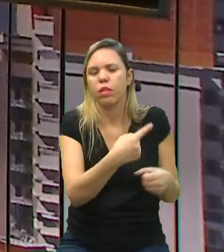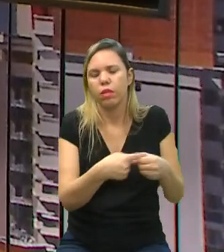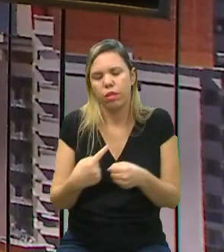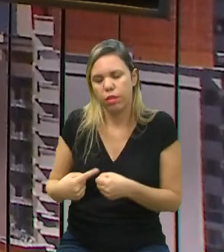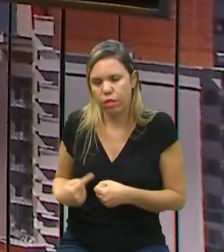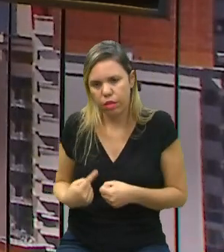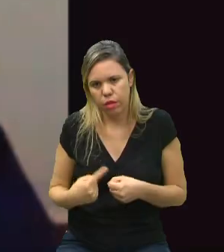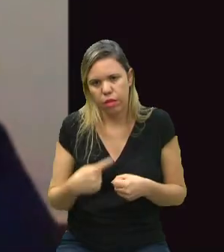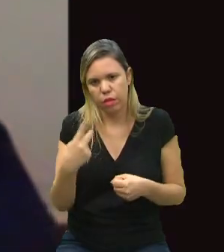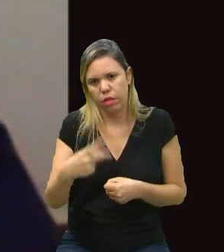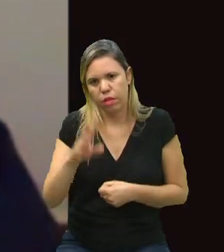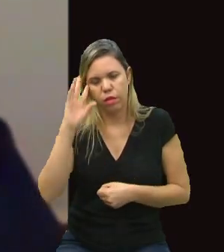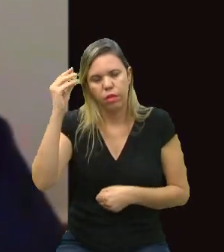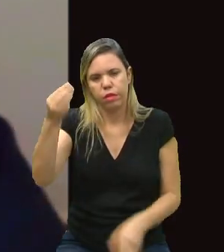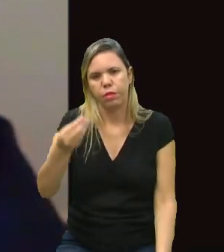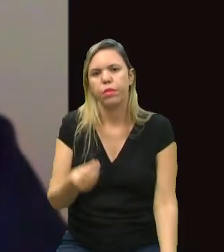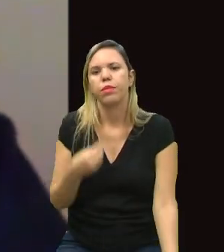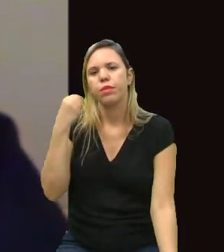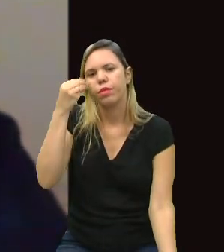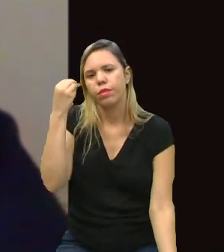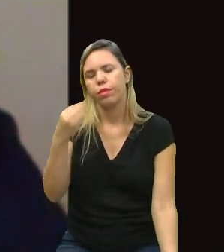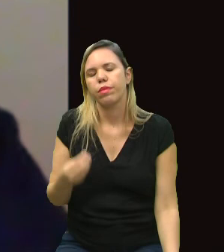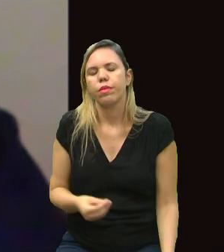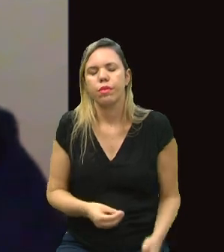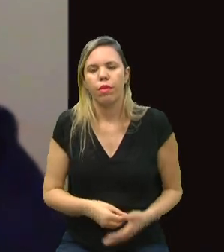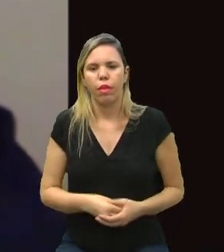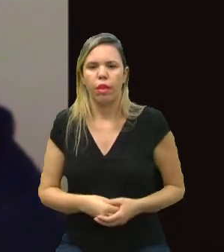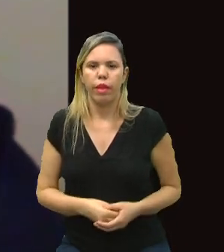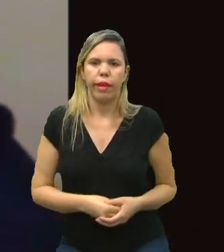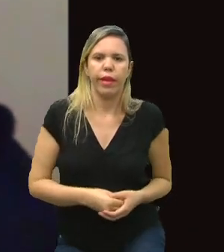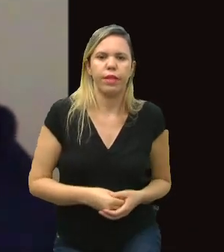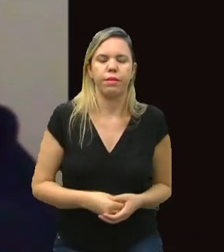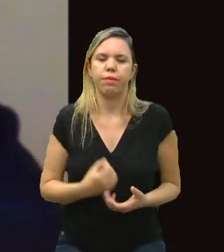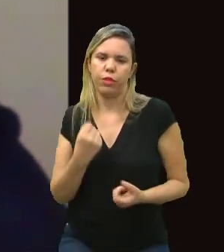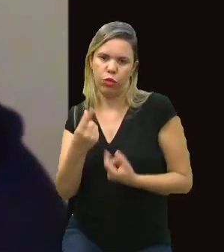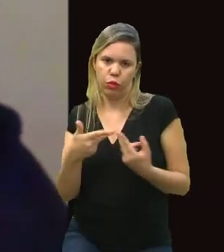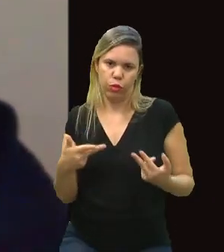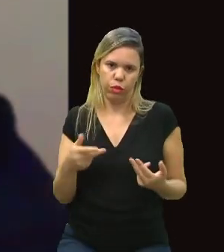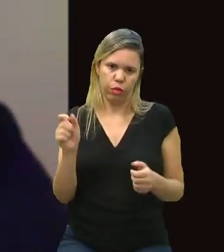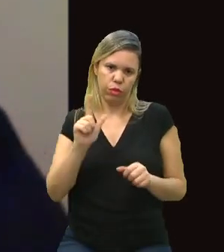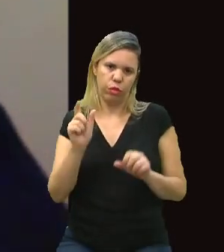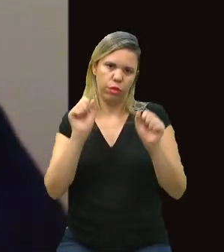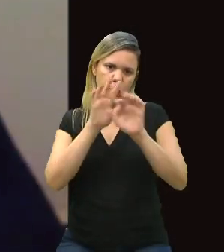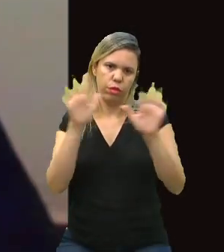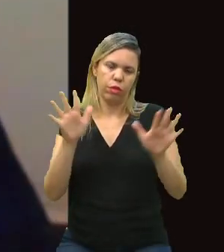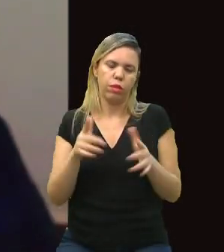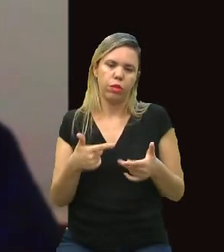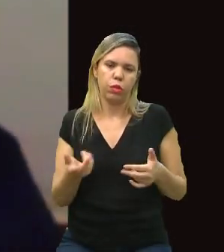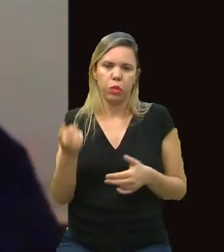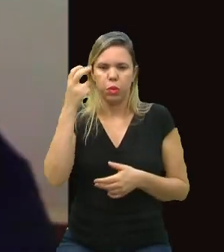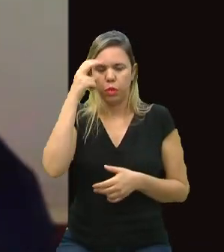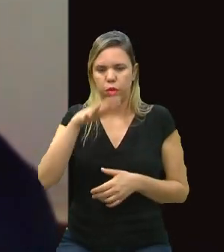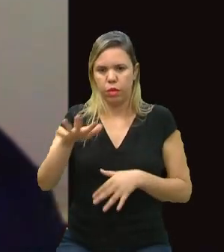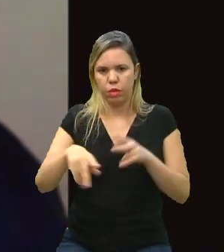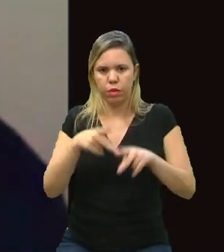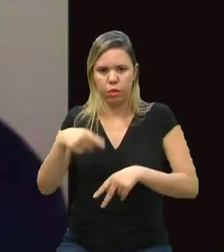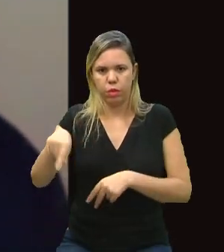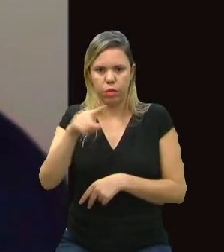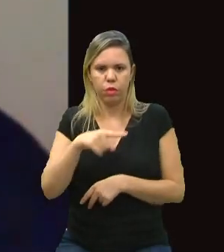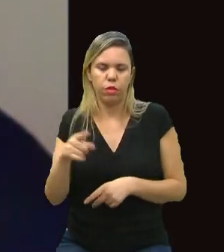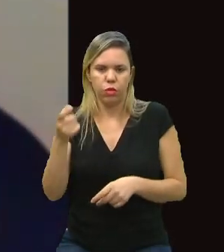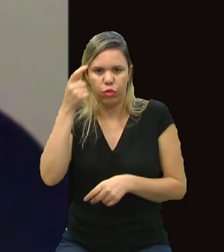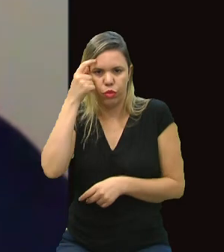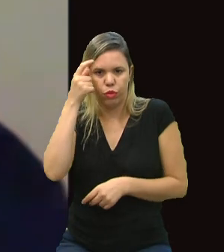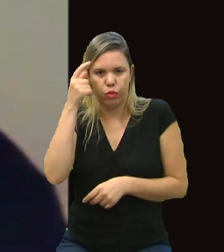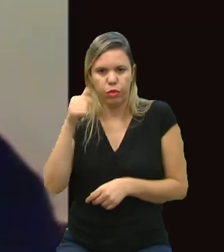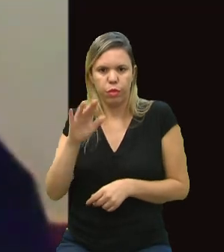Assim, algumas coisas são, claro, são coisa de cultura, das pessoas se conscientizarem, mas mais do que isso, e talvez mais importante